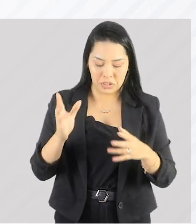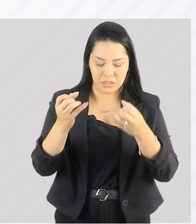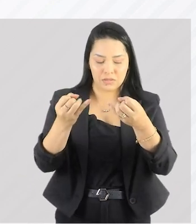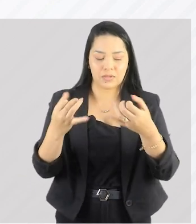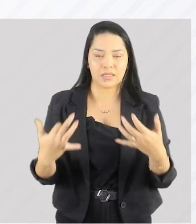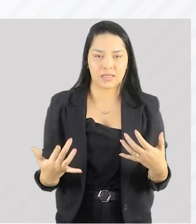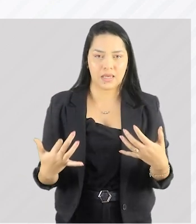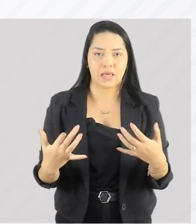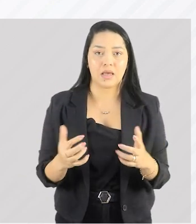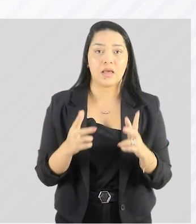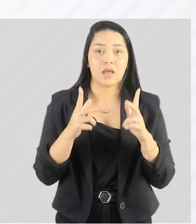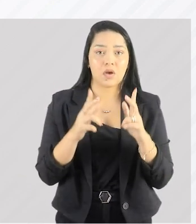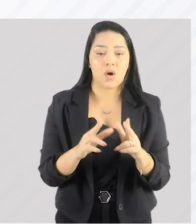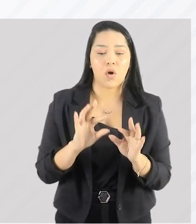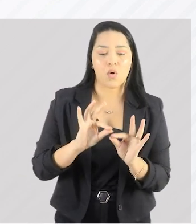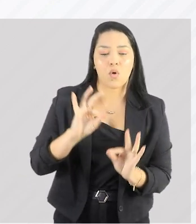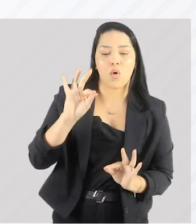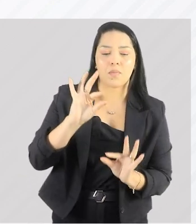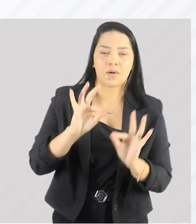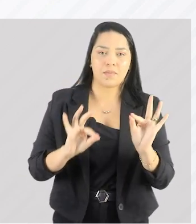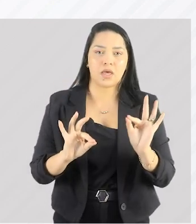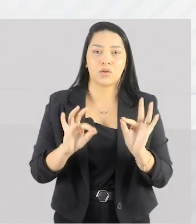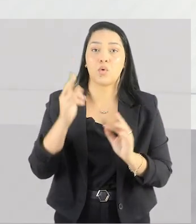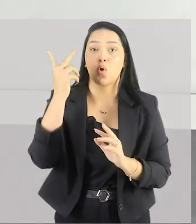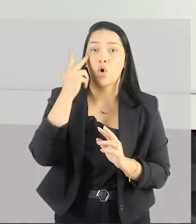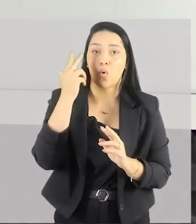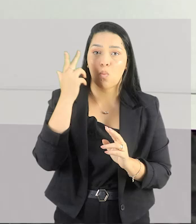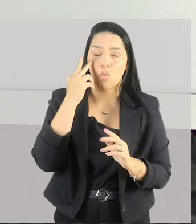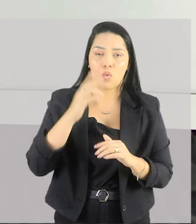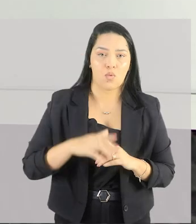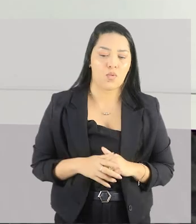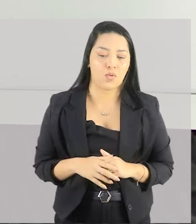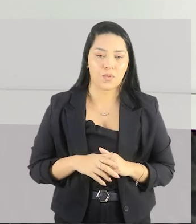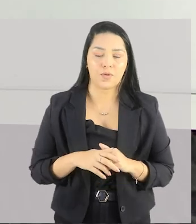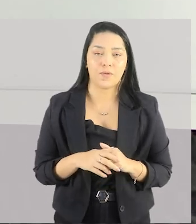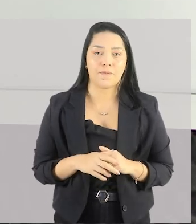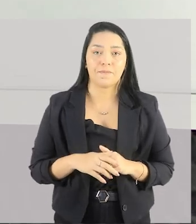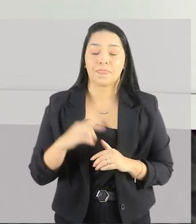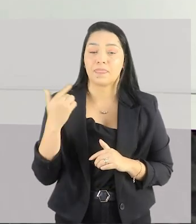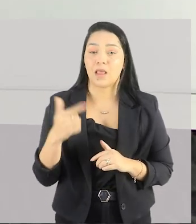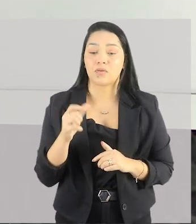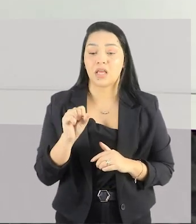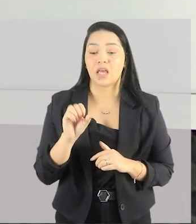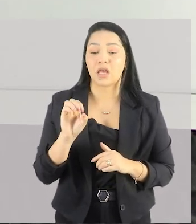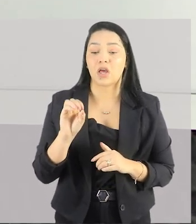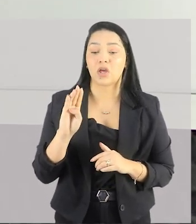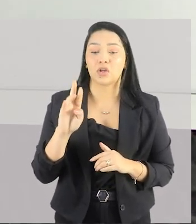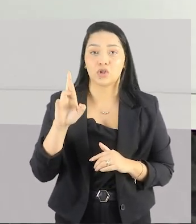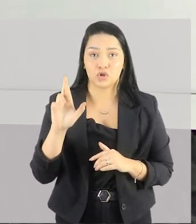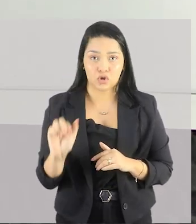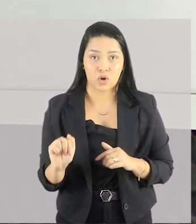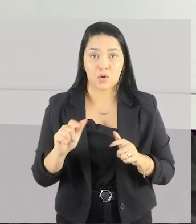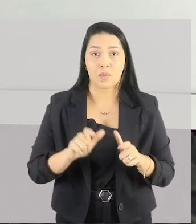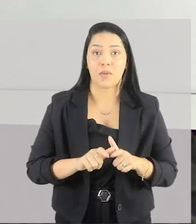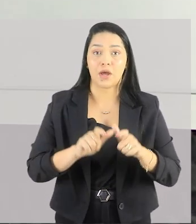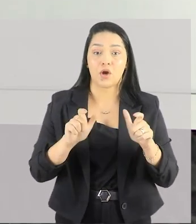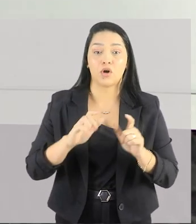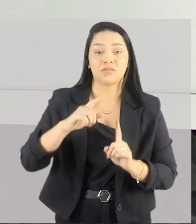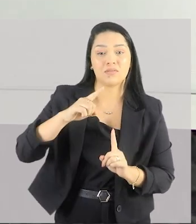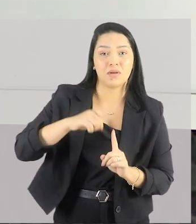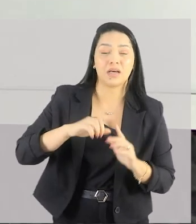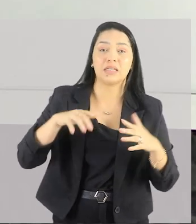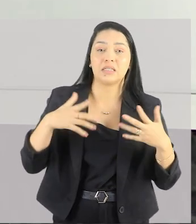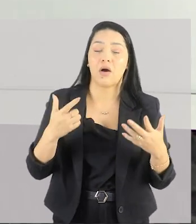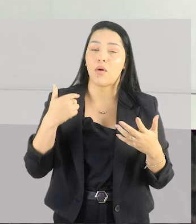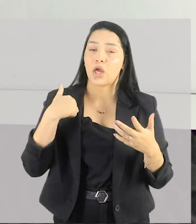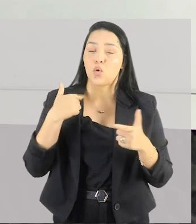ficar atento, em mesmo comprimento comum, não vai ter sobra e vai ter o maior tamanho possível. Então eu